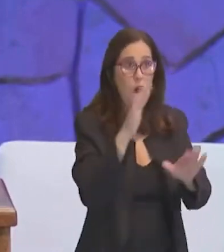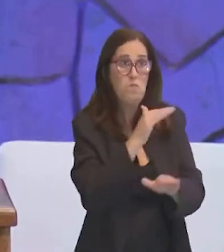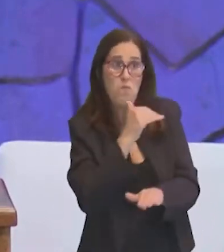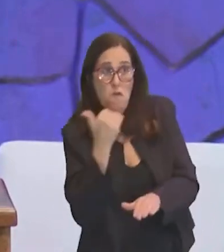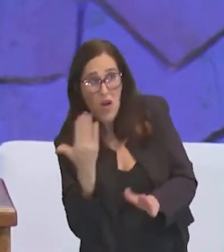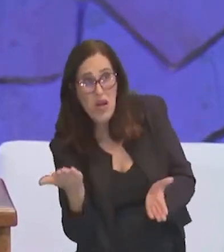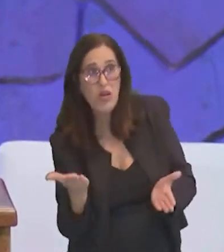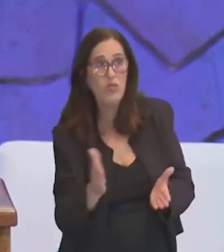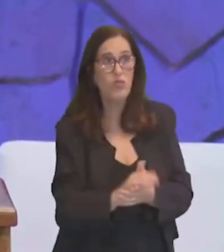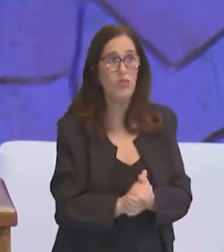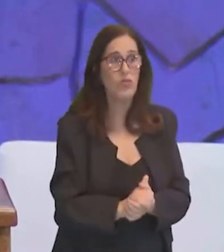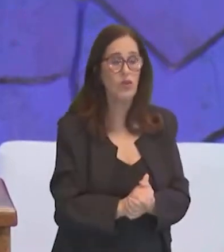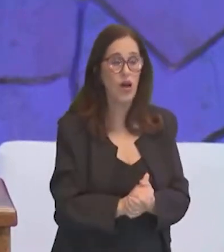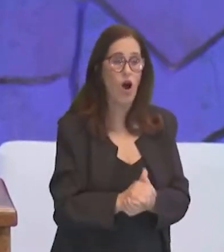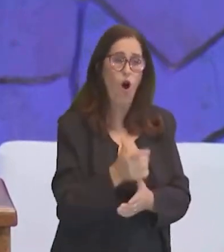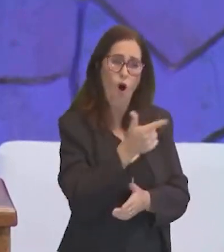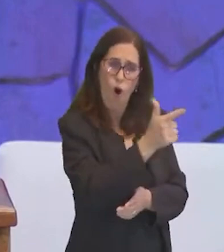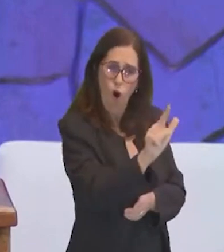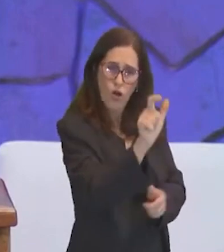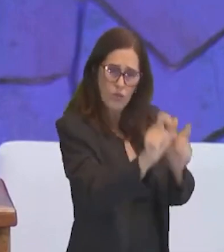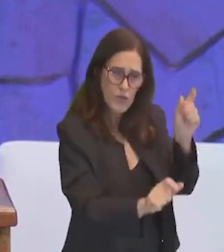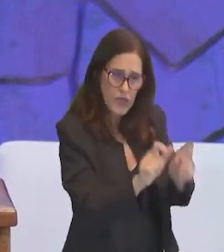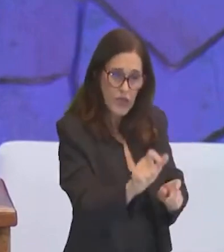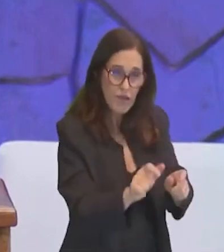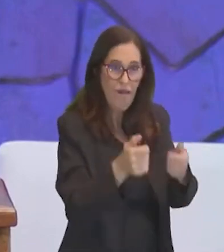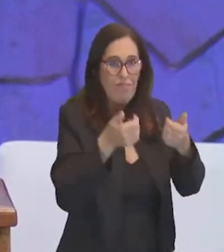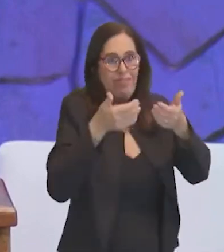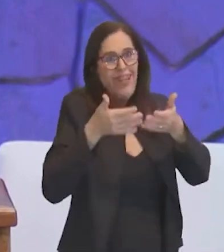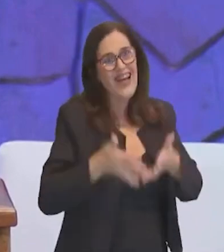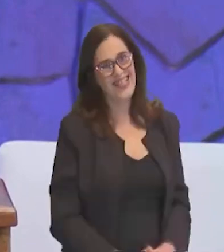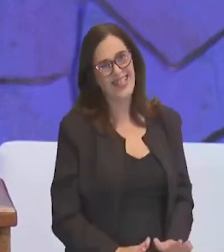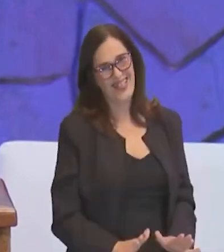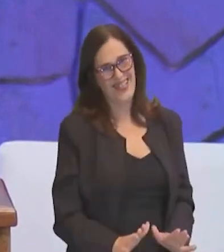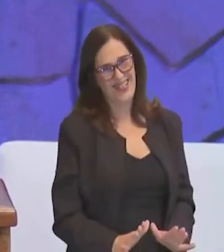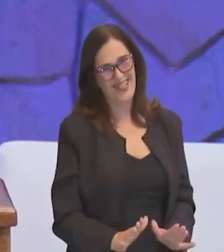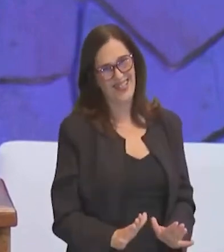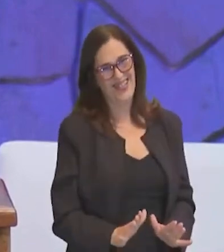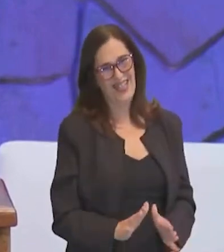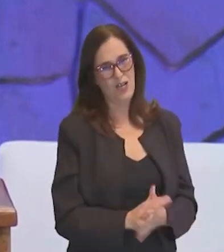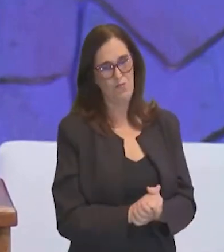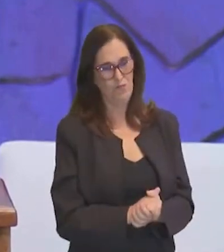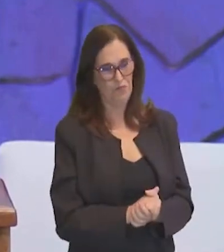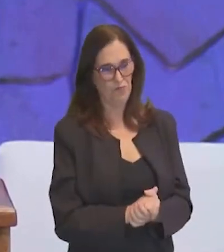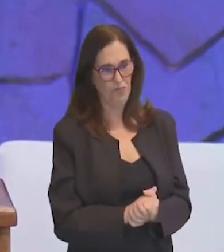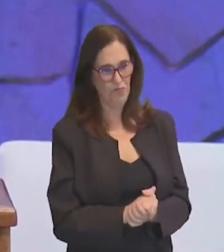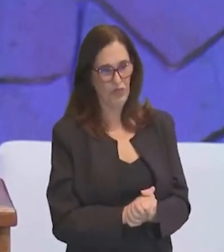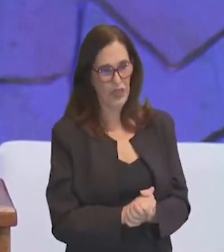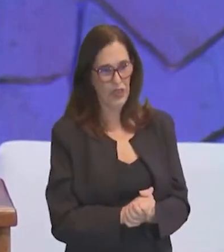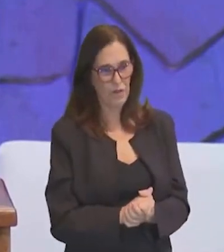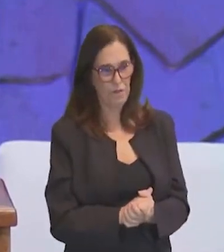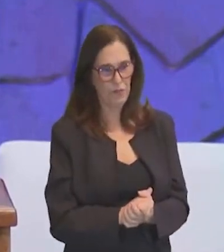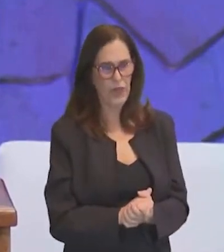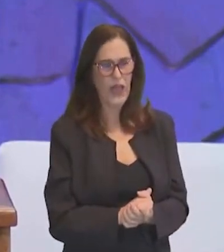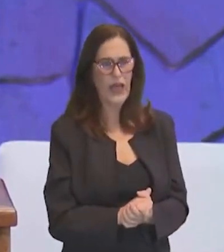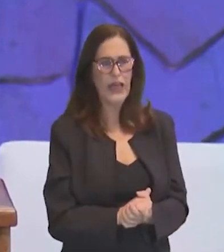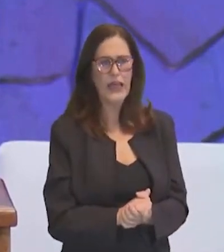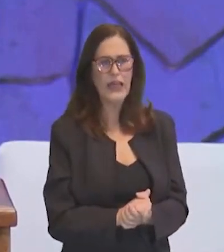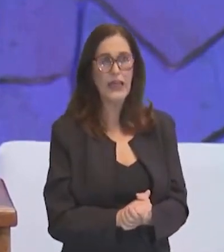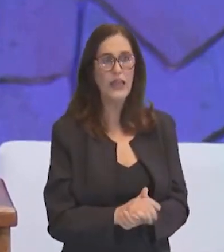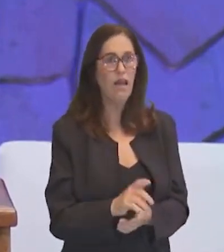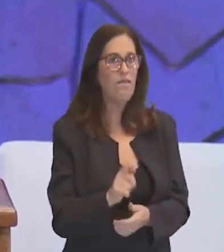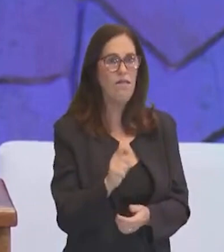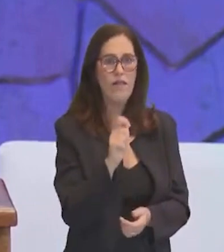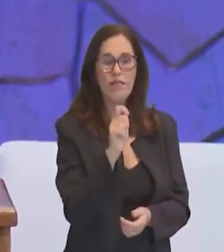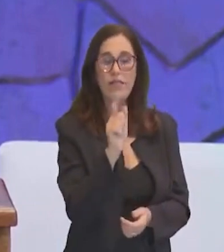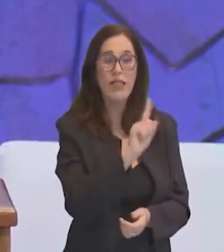do Egito, outros já tinham nascido e não viveram tudo aquilo